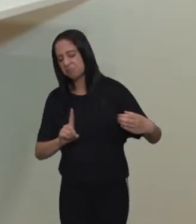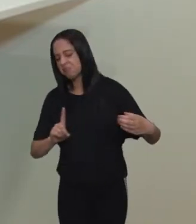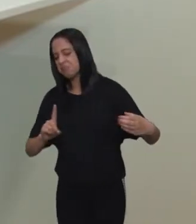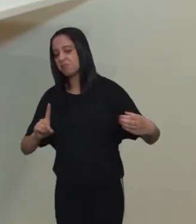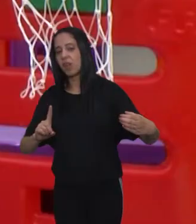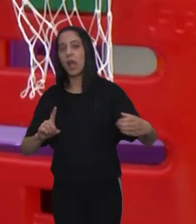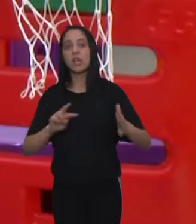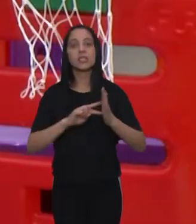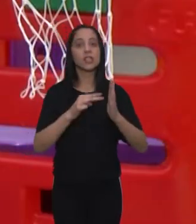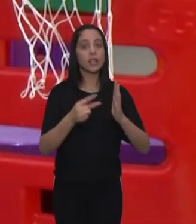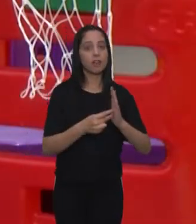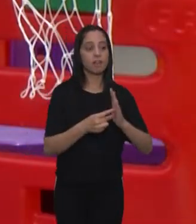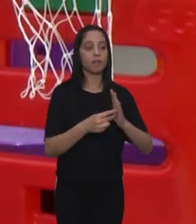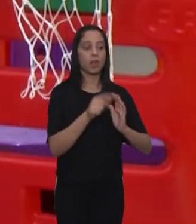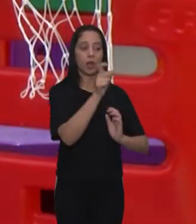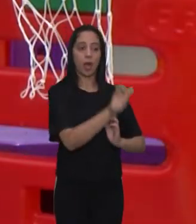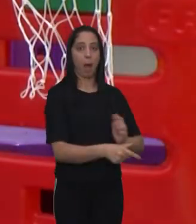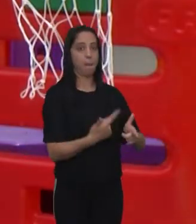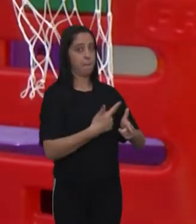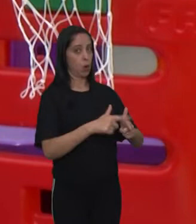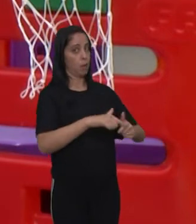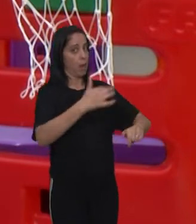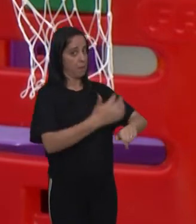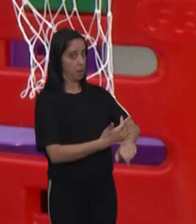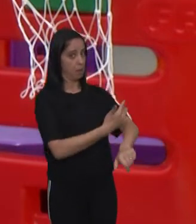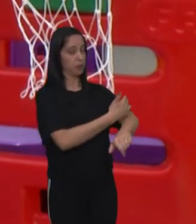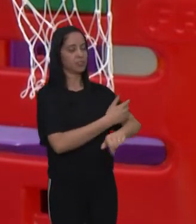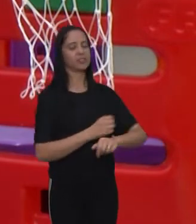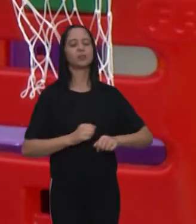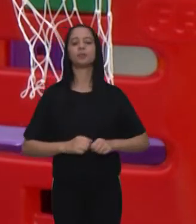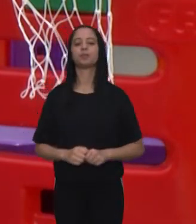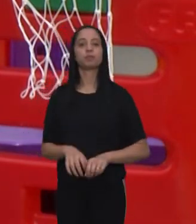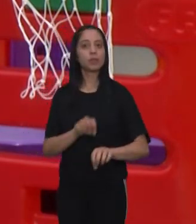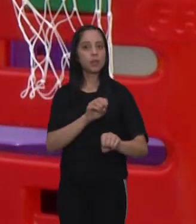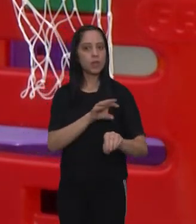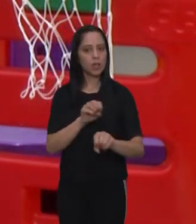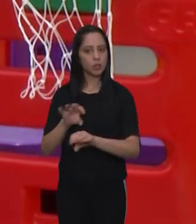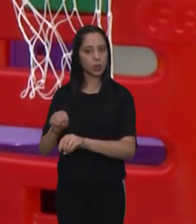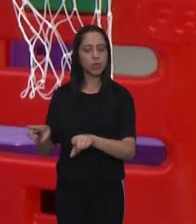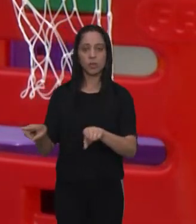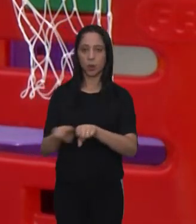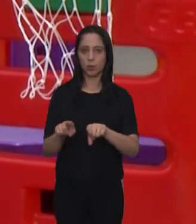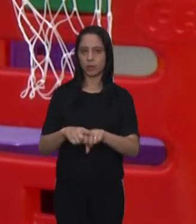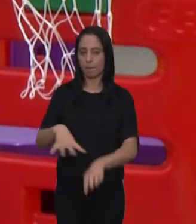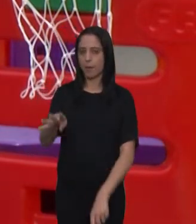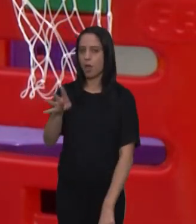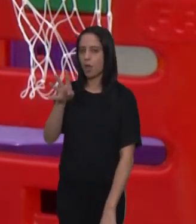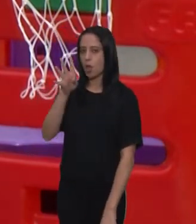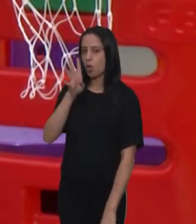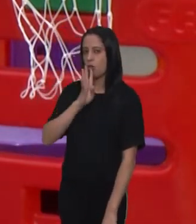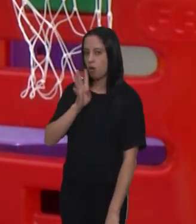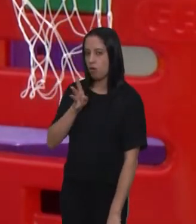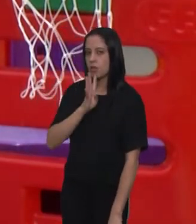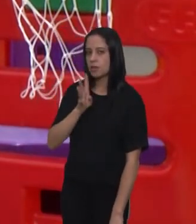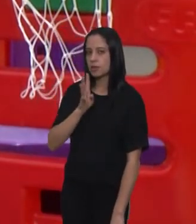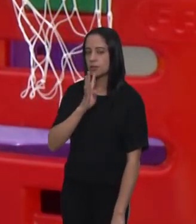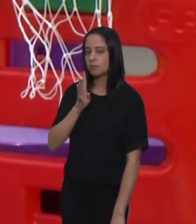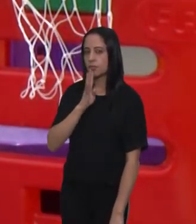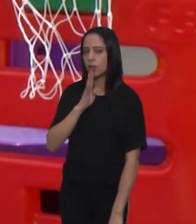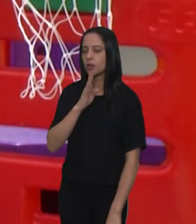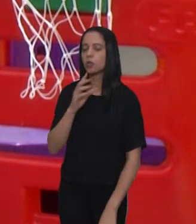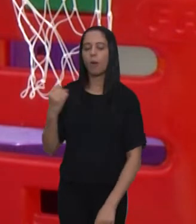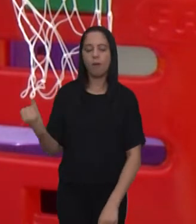isolar mas a educação eo conhecimento são essenciais na luta contra o abuso EA violência